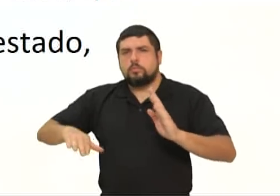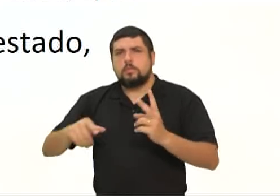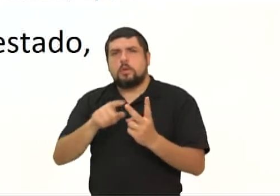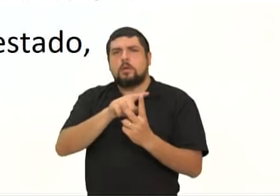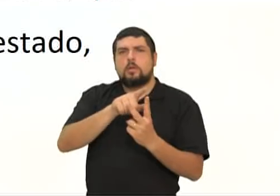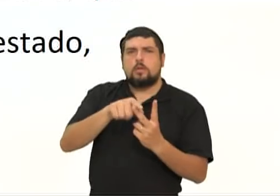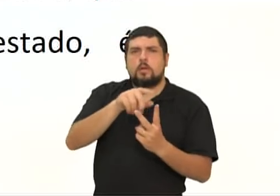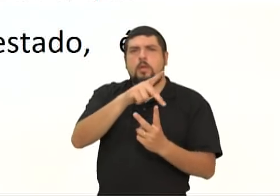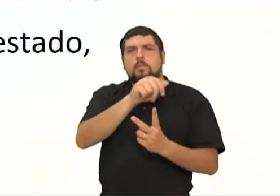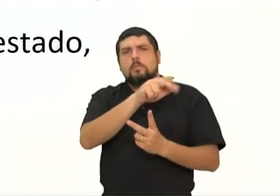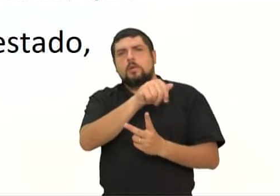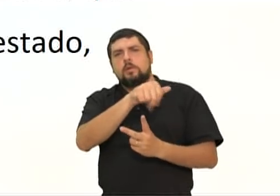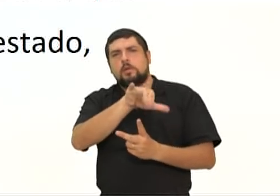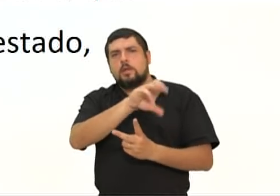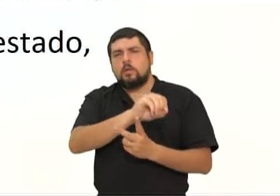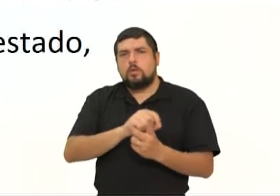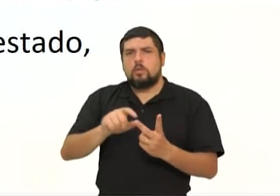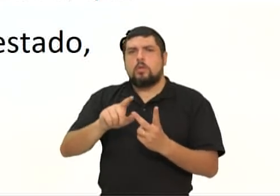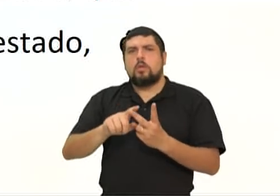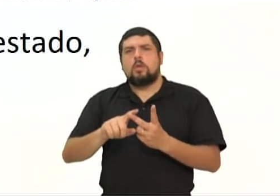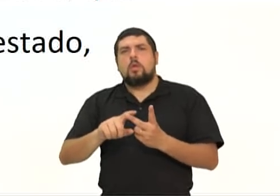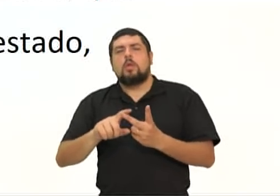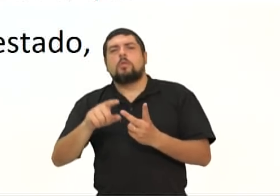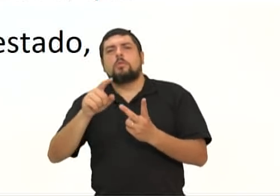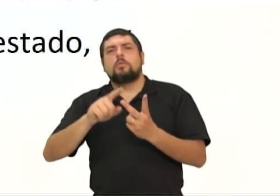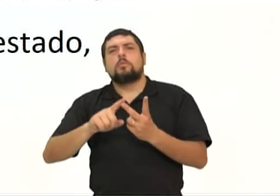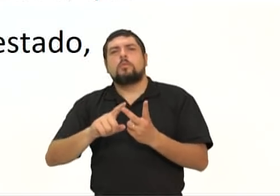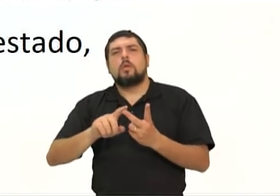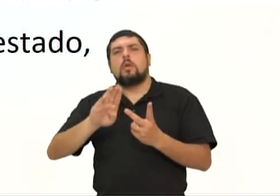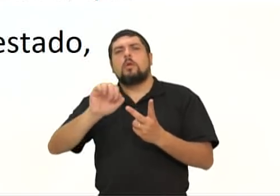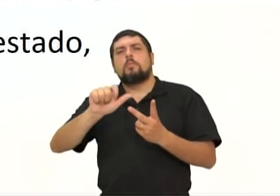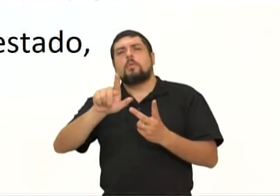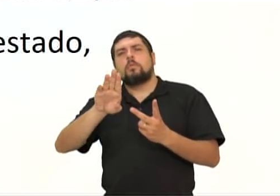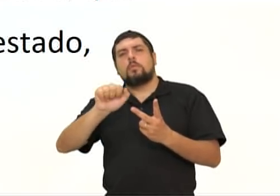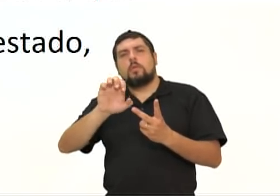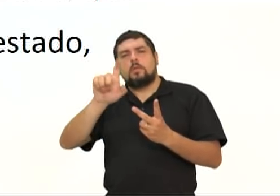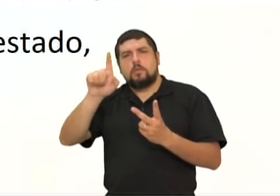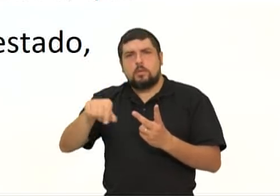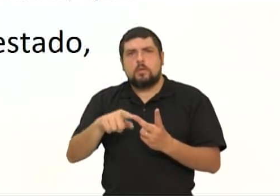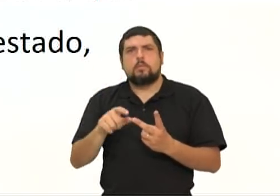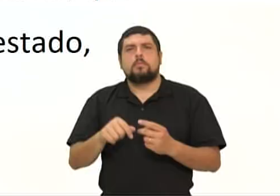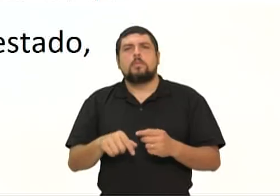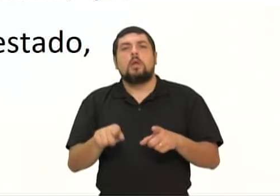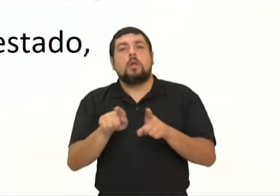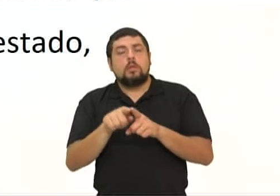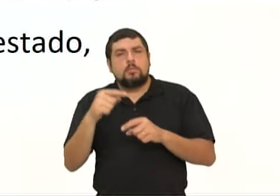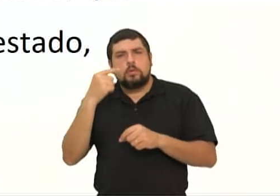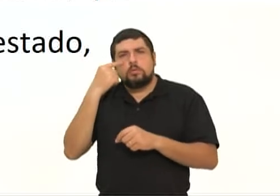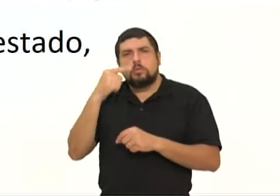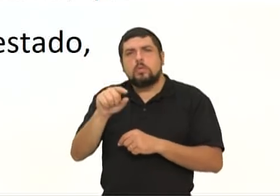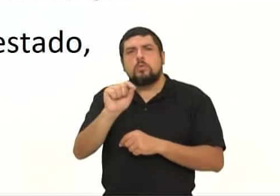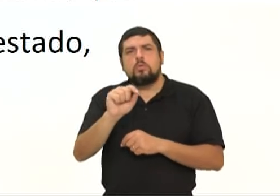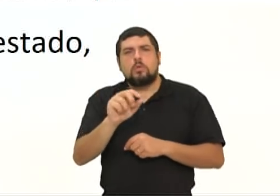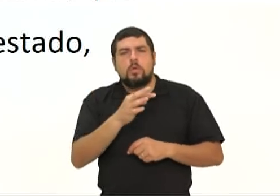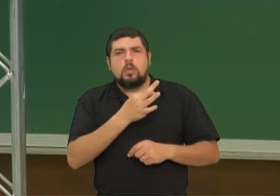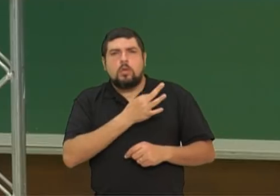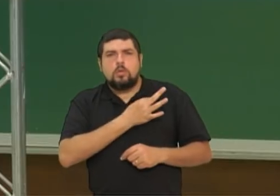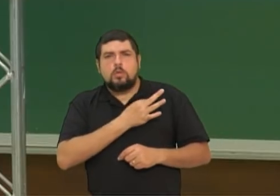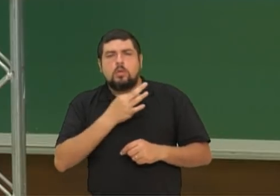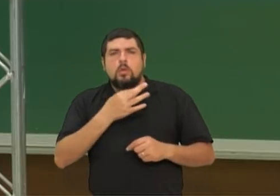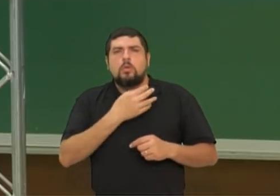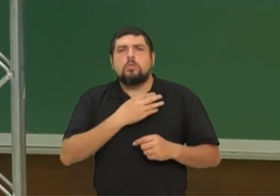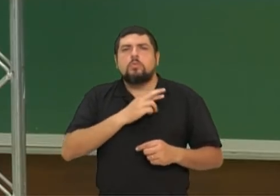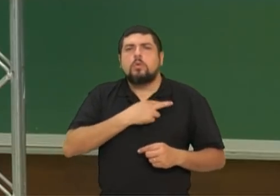africana, especificamente aqui a Umbanda, e descobrimos também que existe um turismo interreligioso em